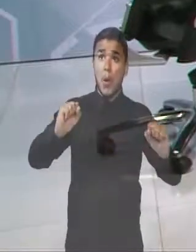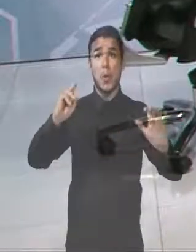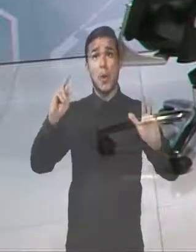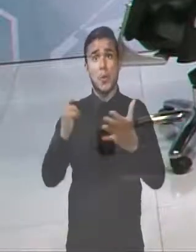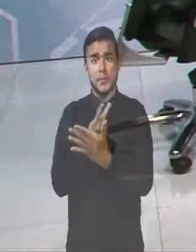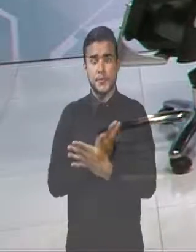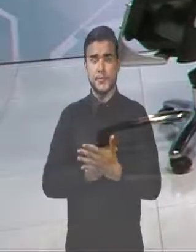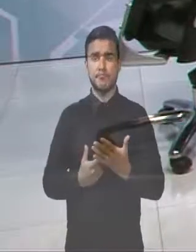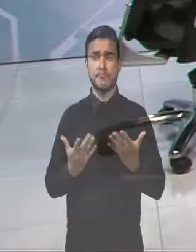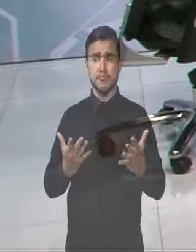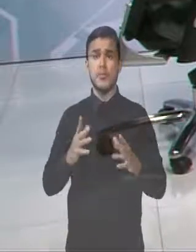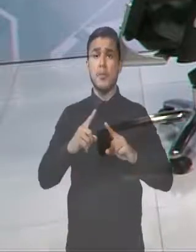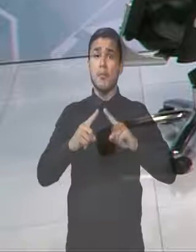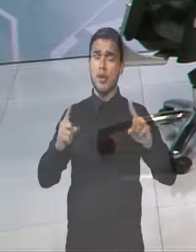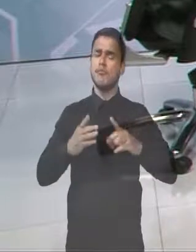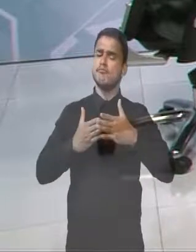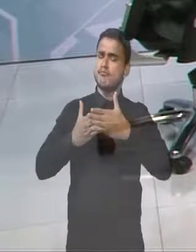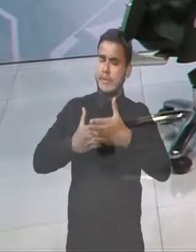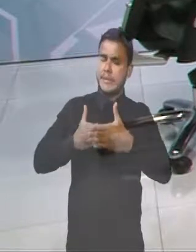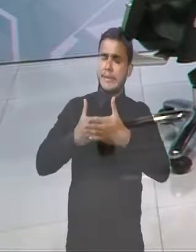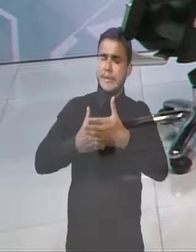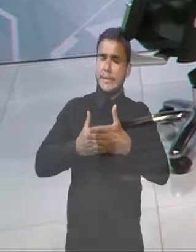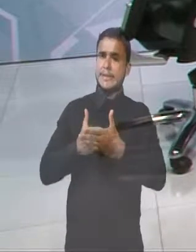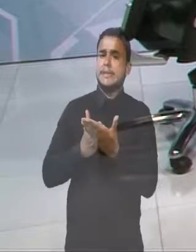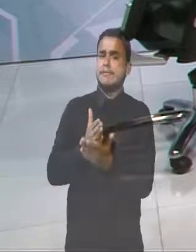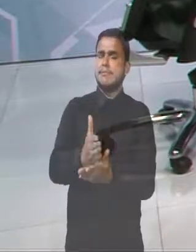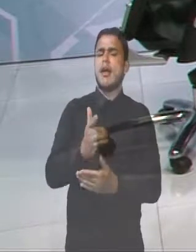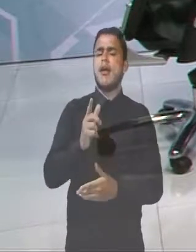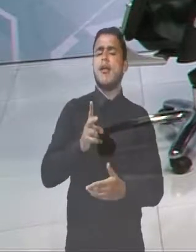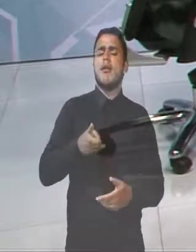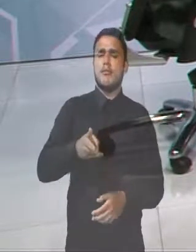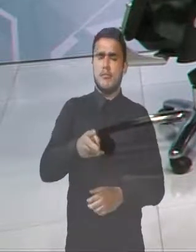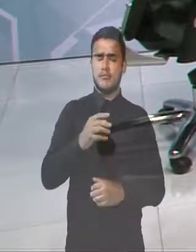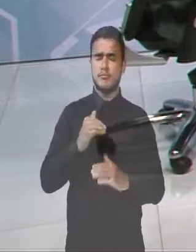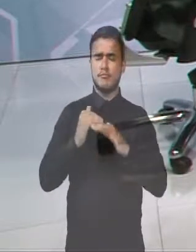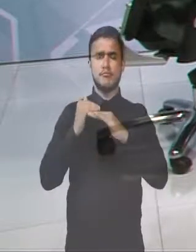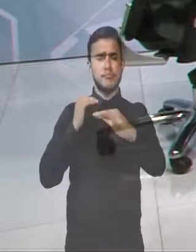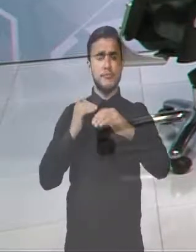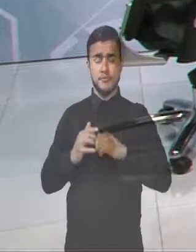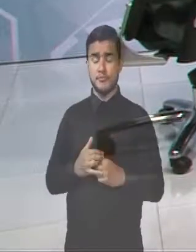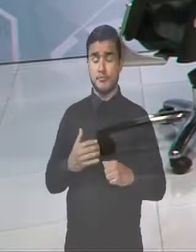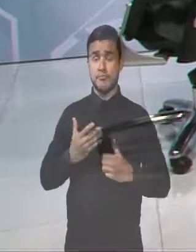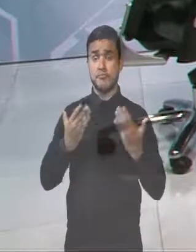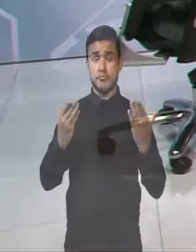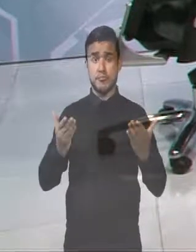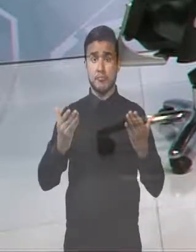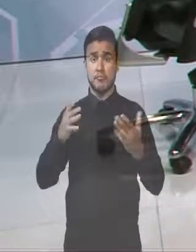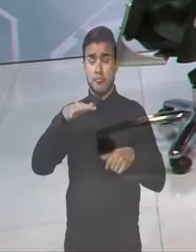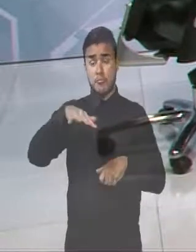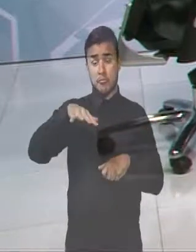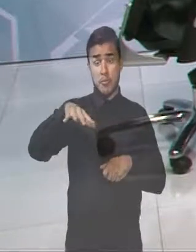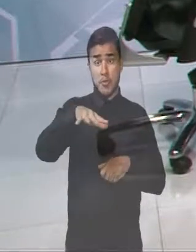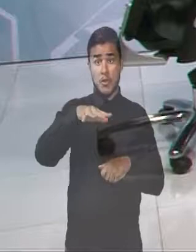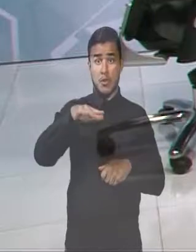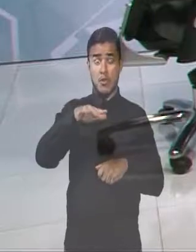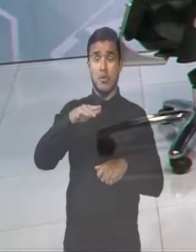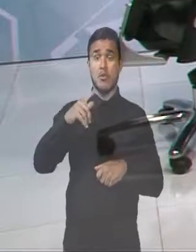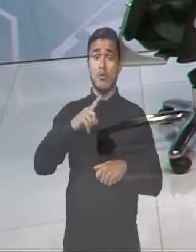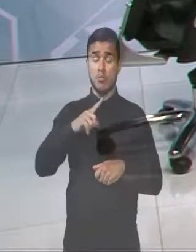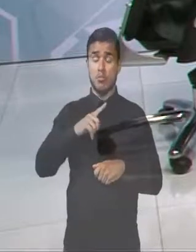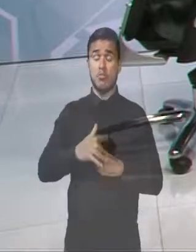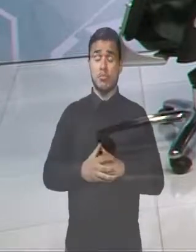isso que eu trouxe. Uma ameaça que o justo filósofo, e aí é mais no campo do direito isso do que da